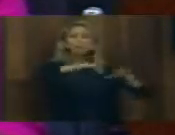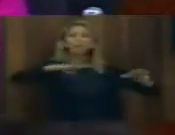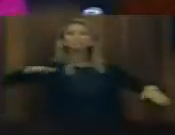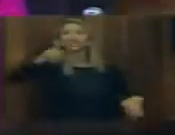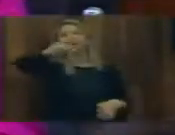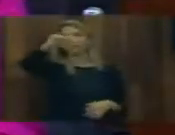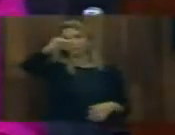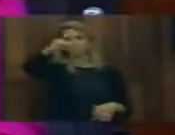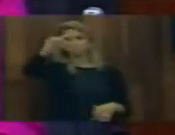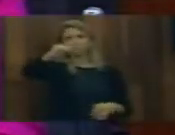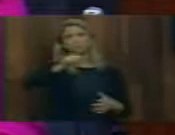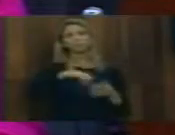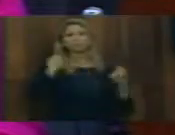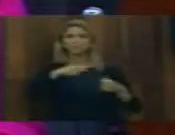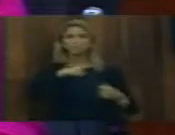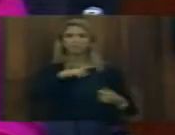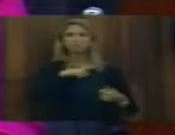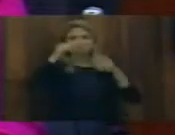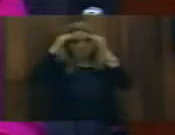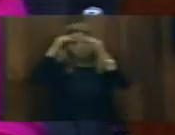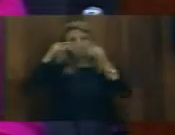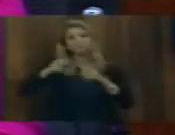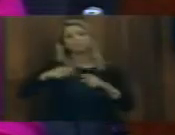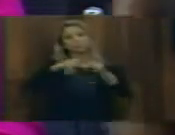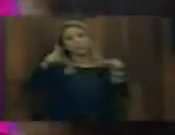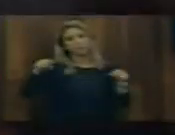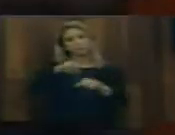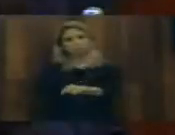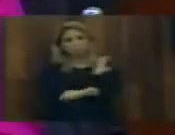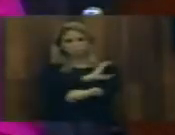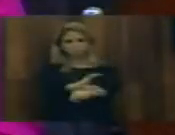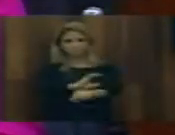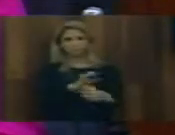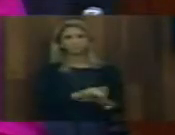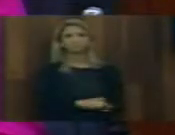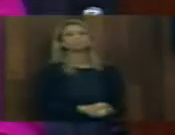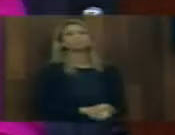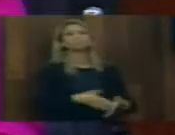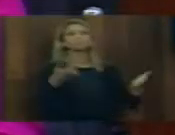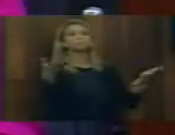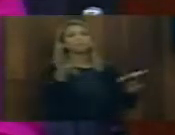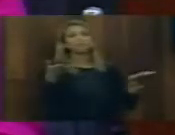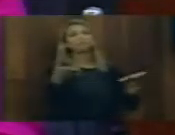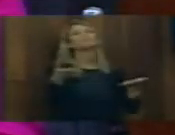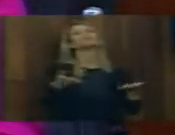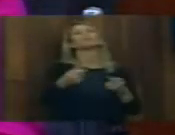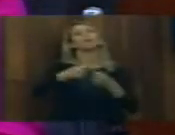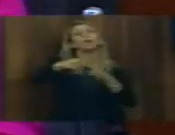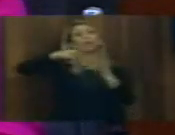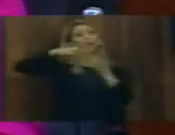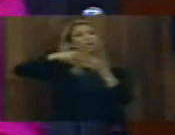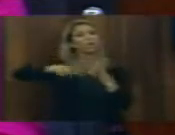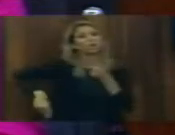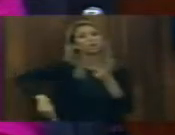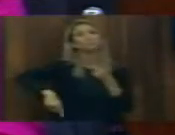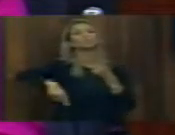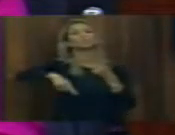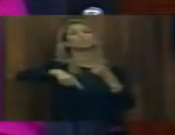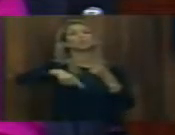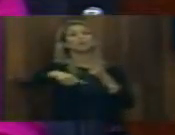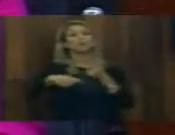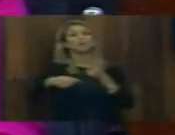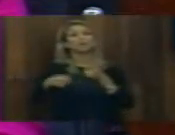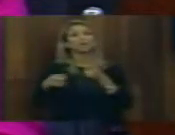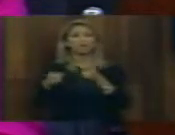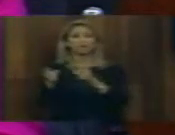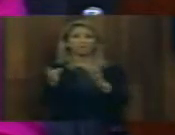lei 0234/2019, Vanderlei Rodrigues Bento Neto, dispõe sobre a proibição da comercialização de